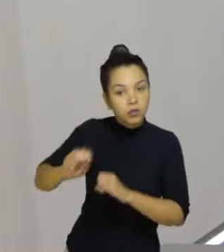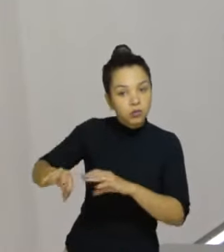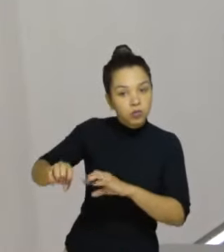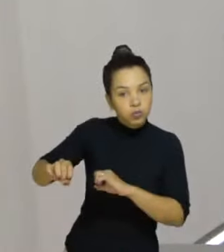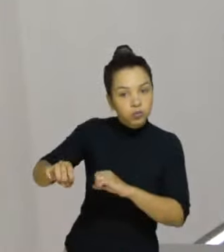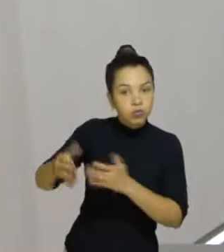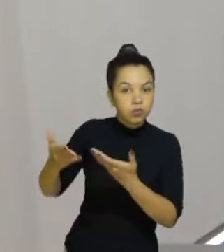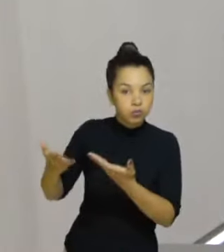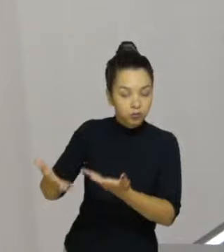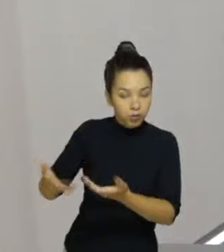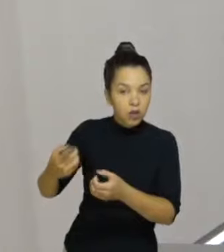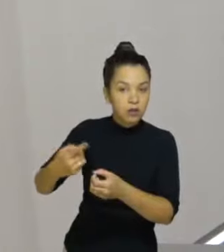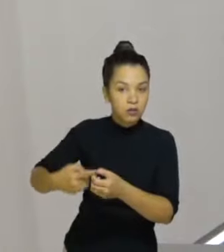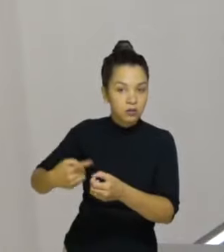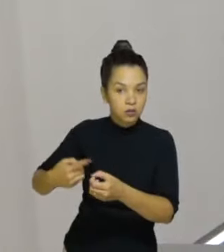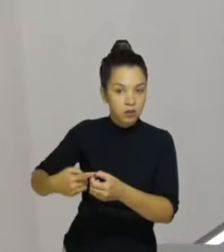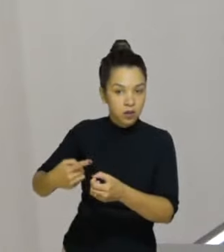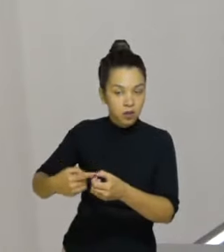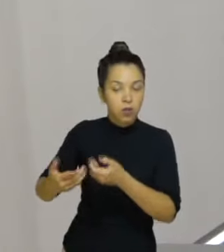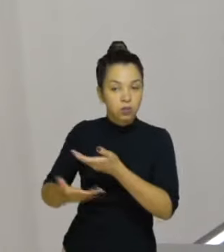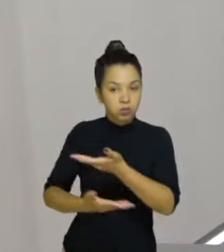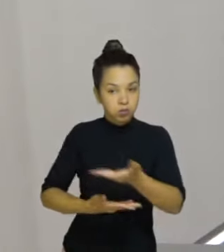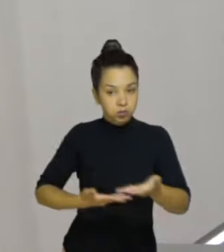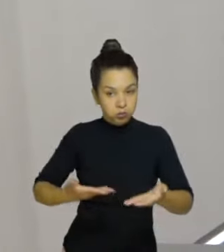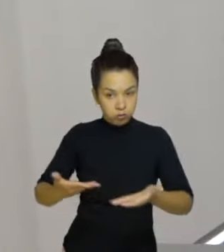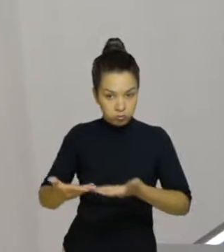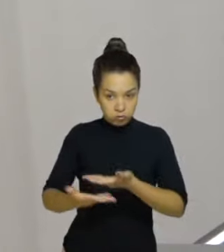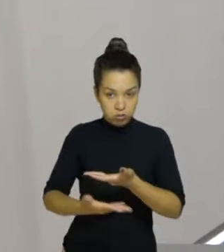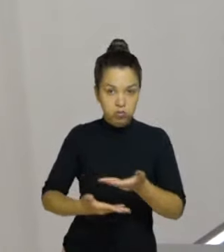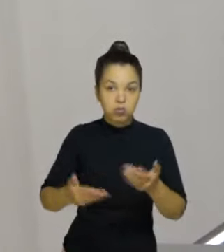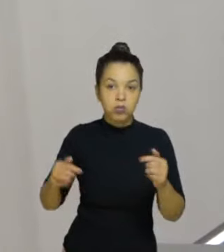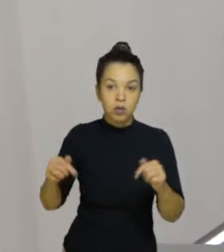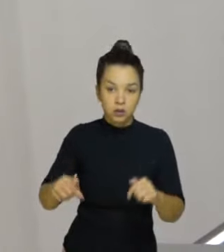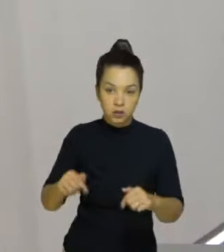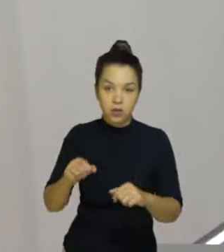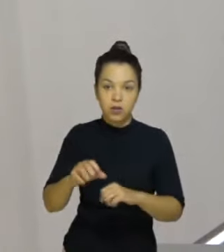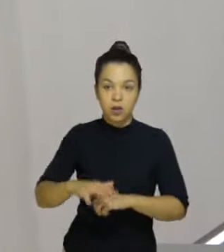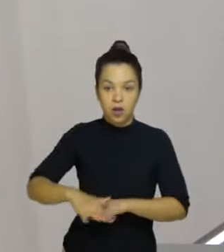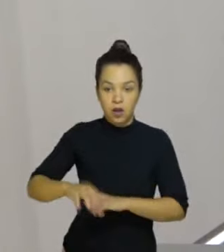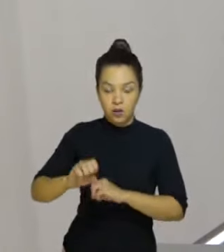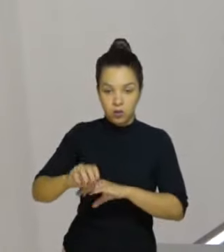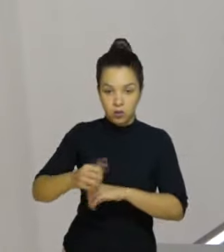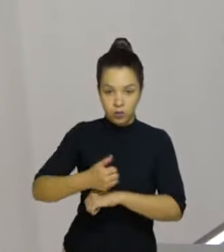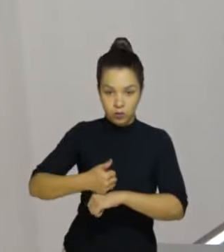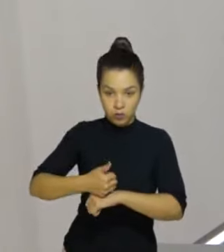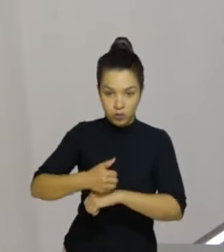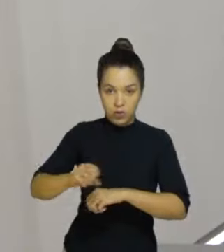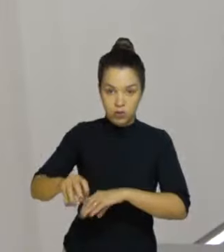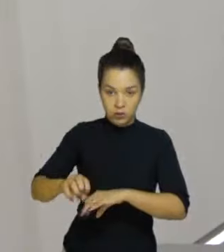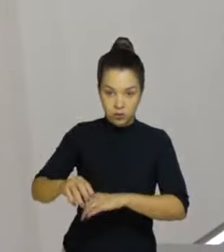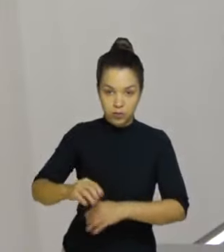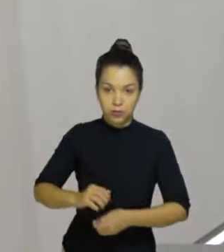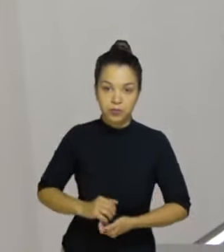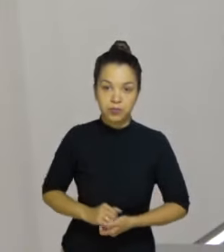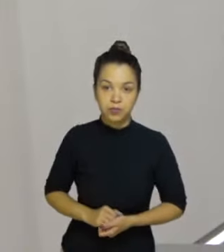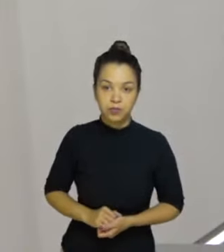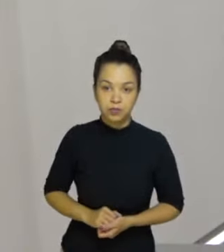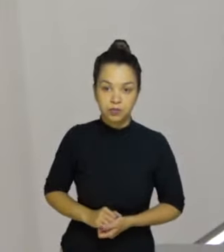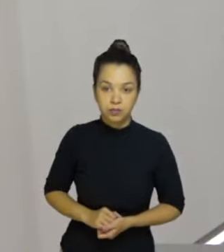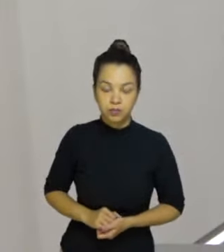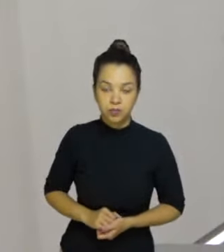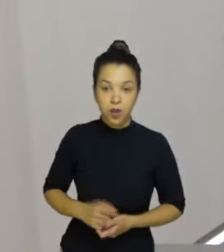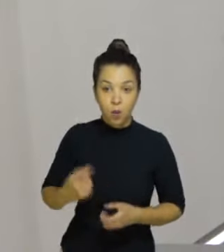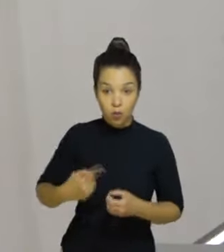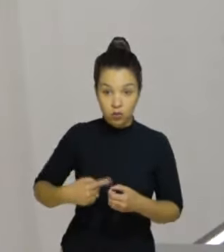cidade com a comunidade da educação catarinense. O município de Sobral, no